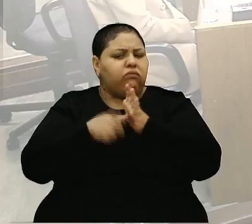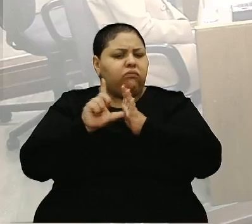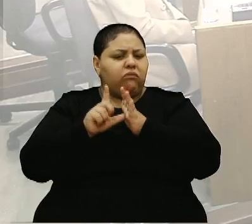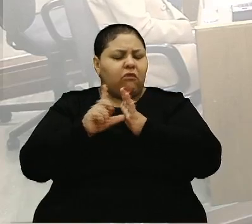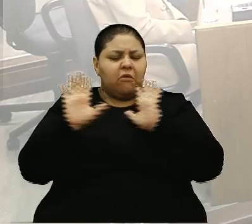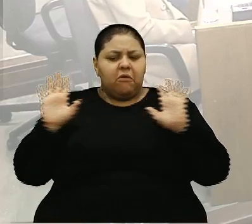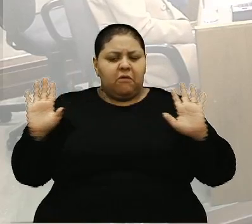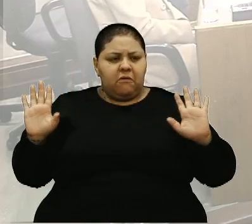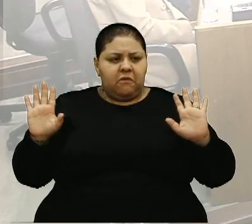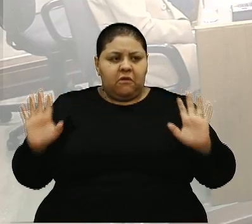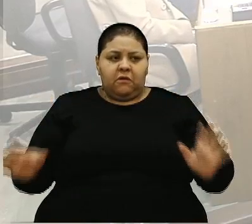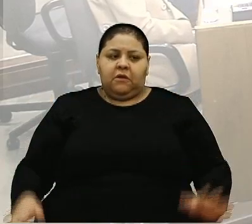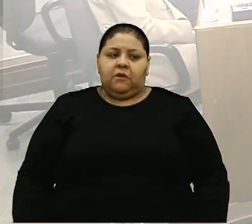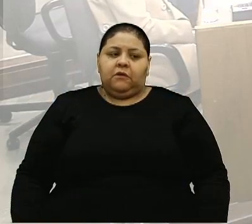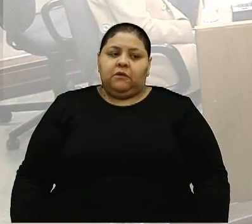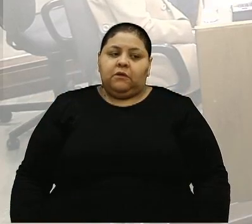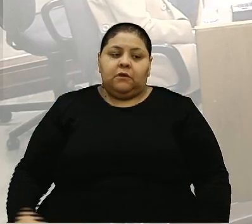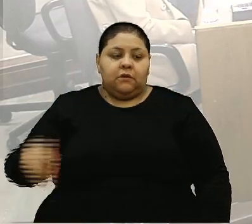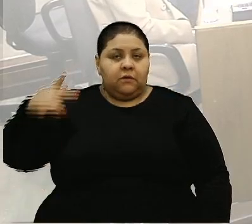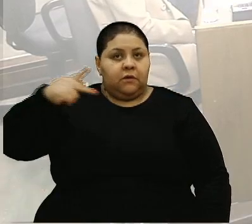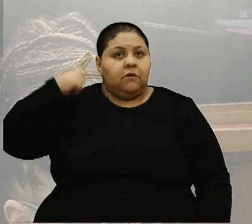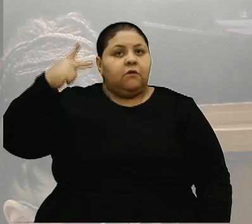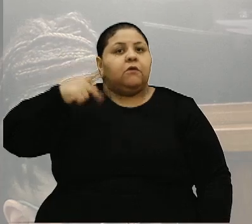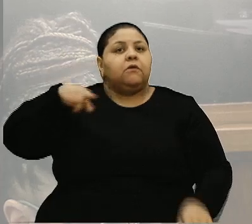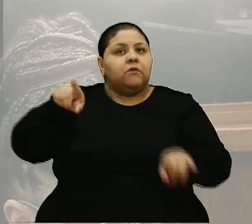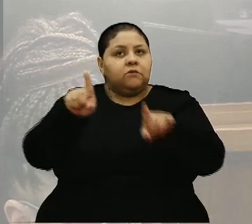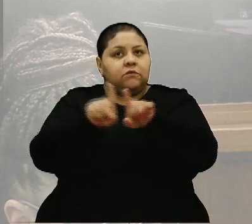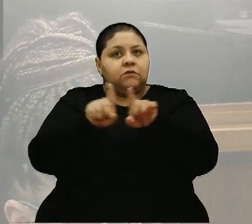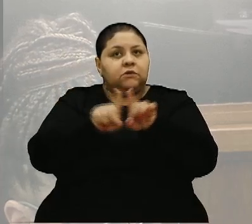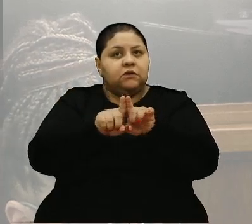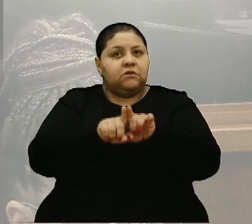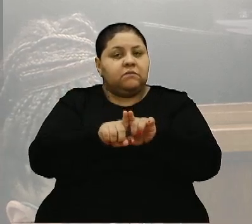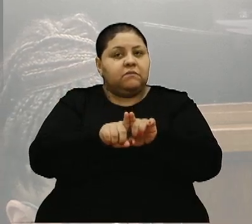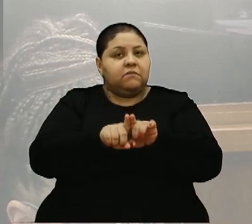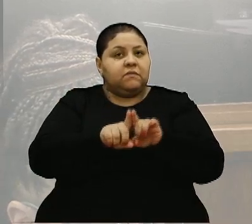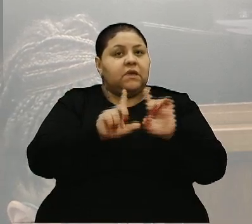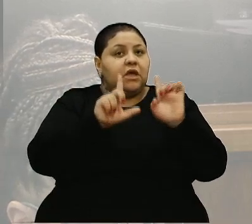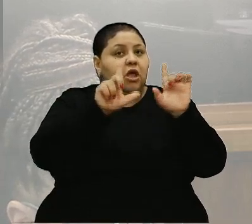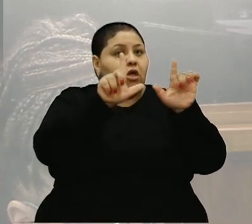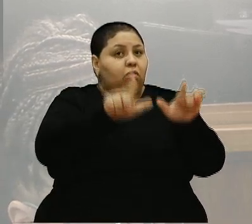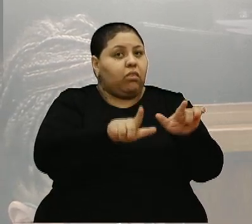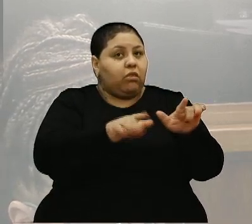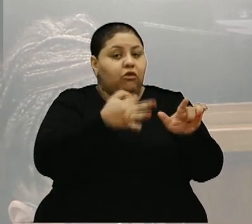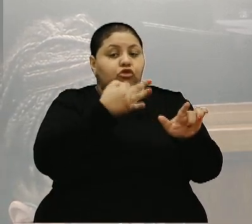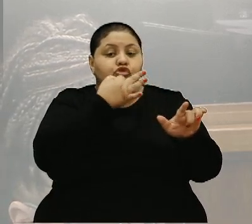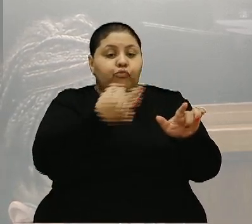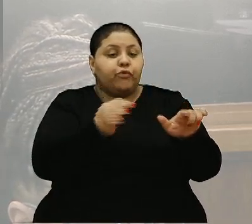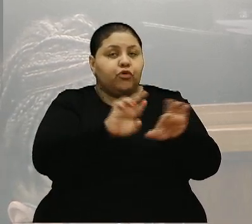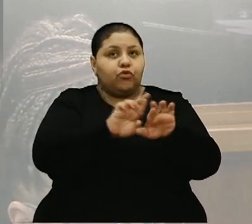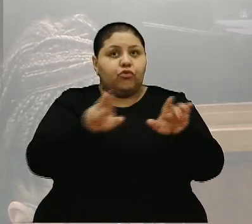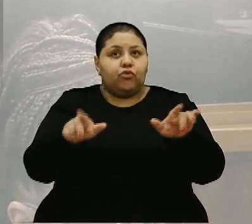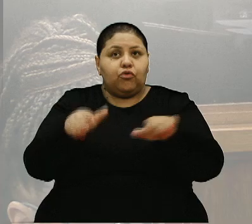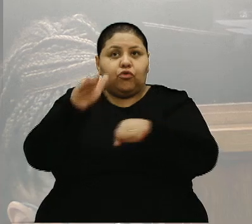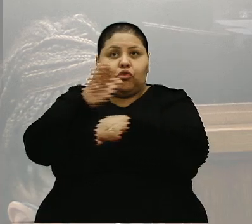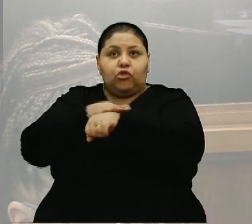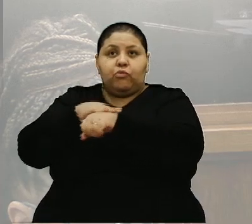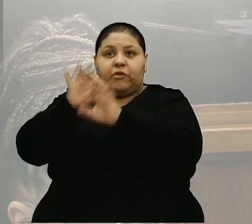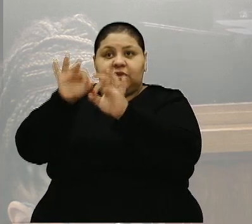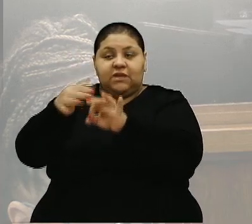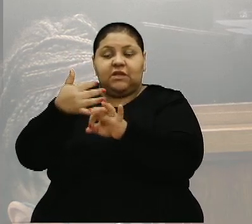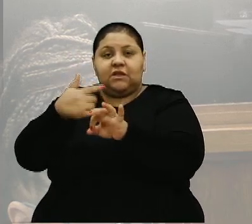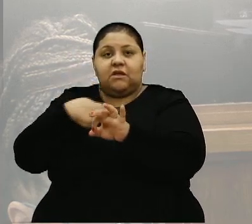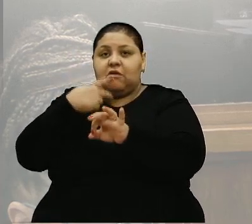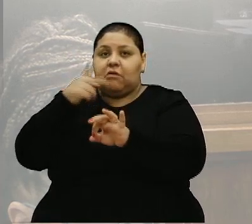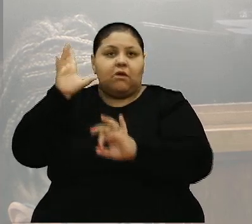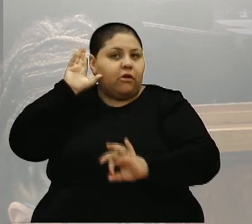olha, a política também é um espaço da contradição no posicionamento das pessoas. E no momento oportuno nós vamos falar. Eu escuto